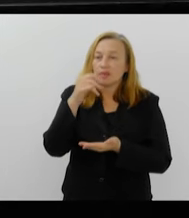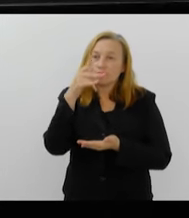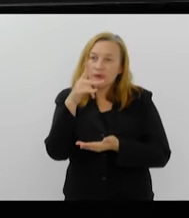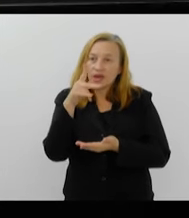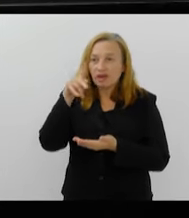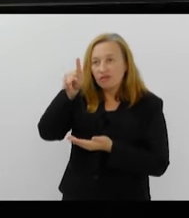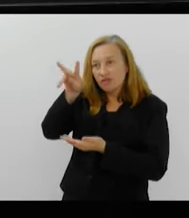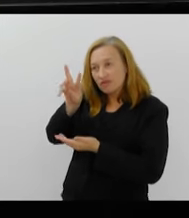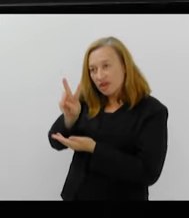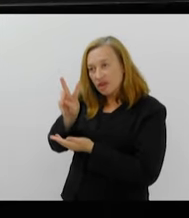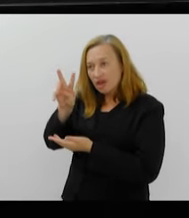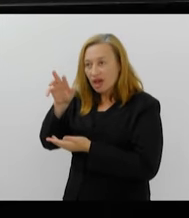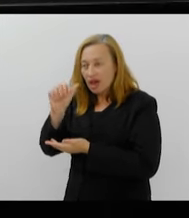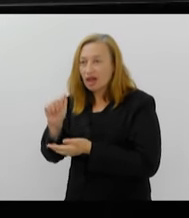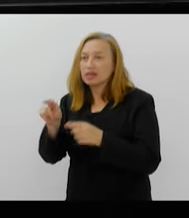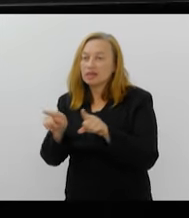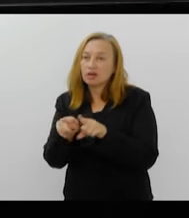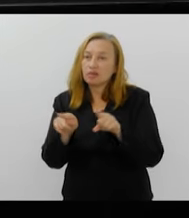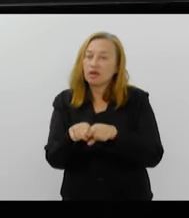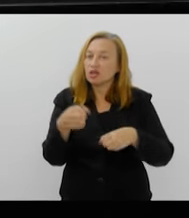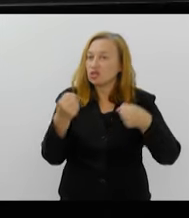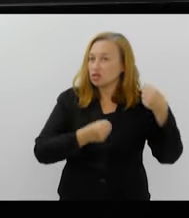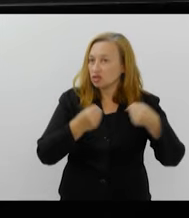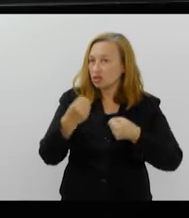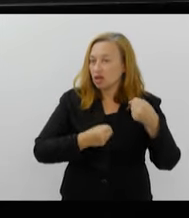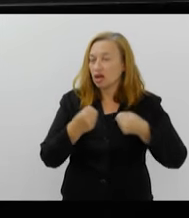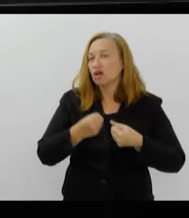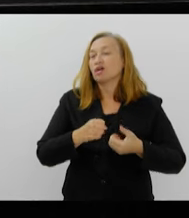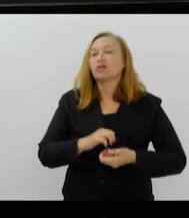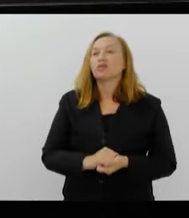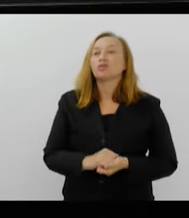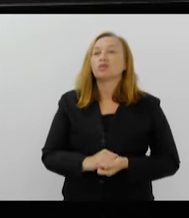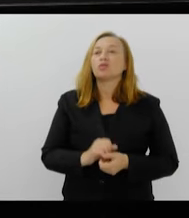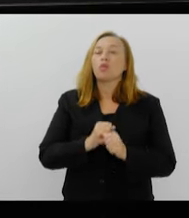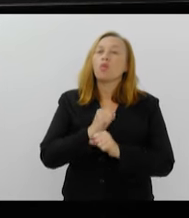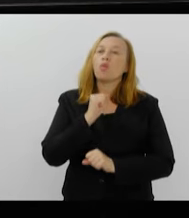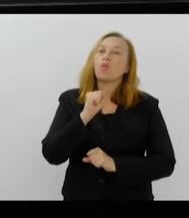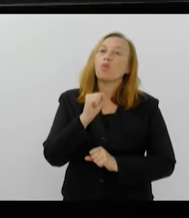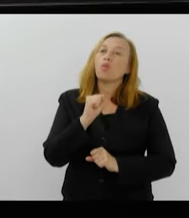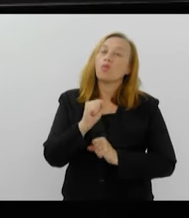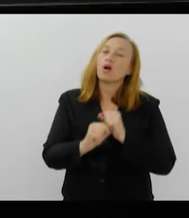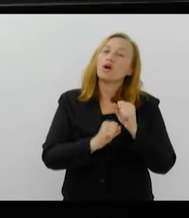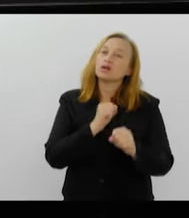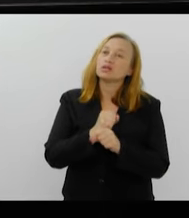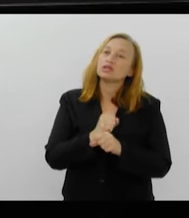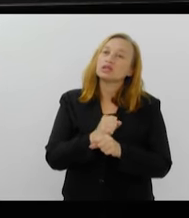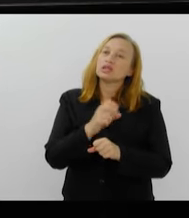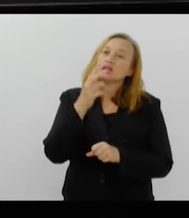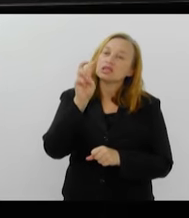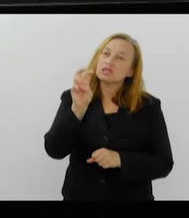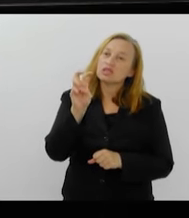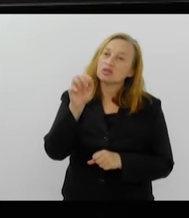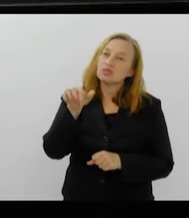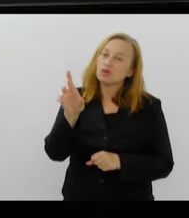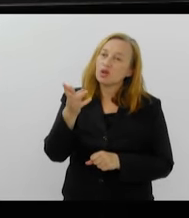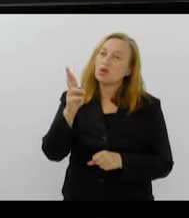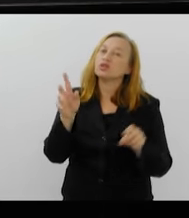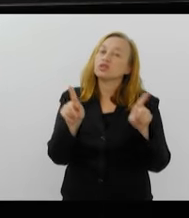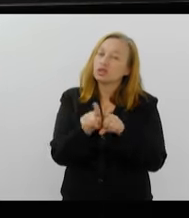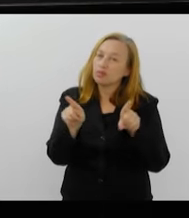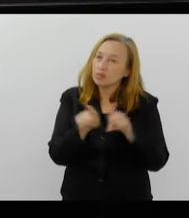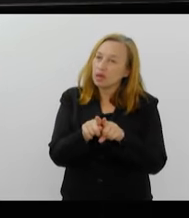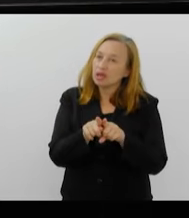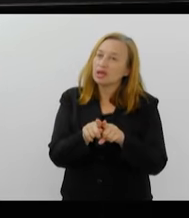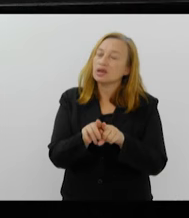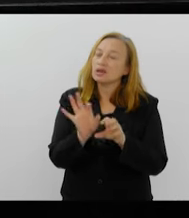sobre propriedade de veículos automotores, estimada para o ano um pouco mais de 5 bilhões, também